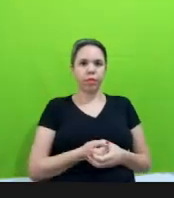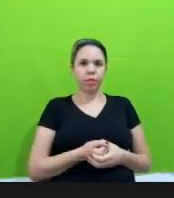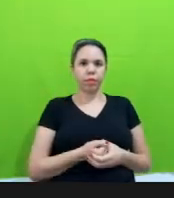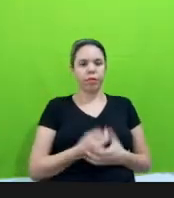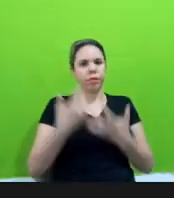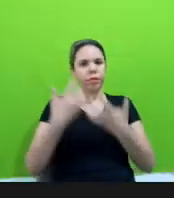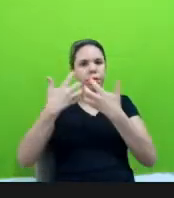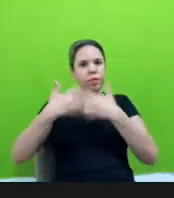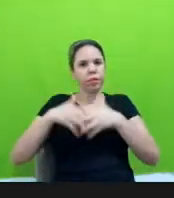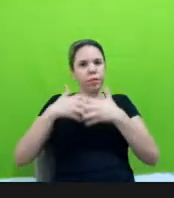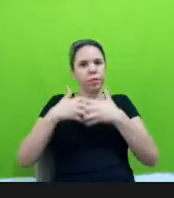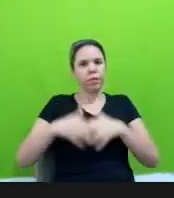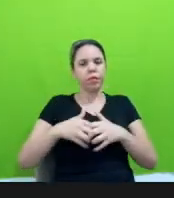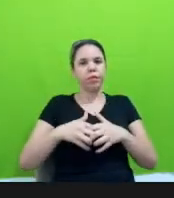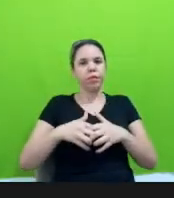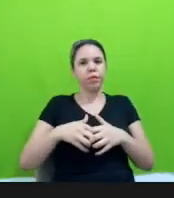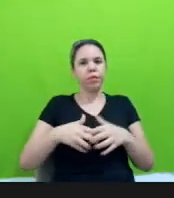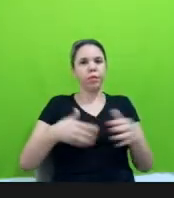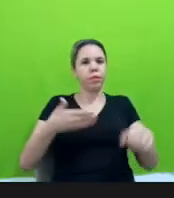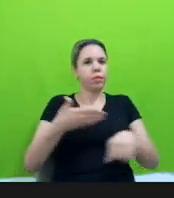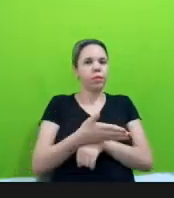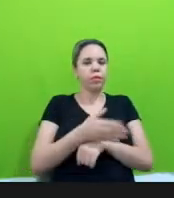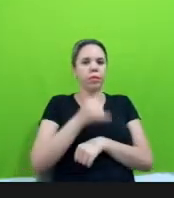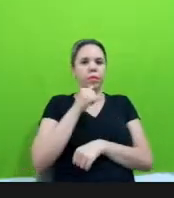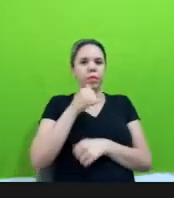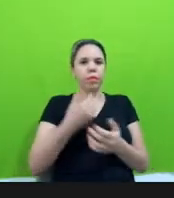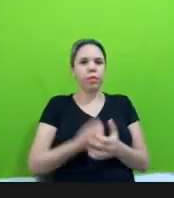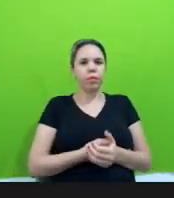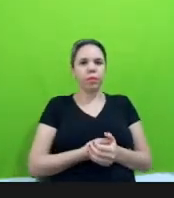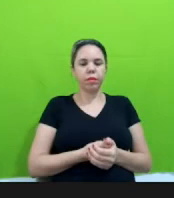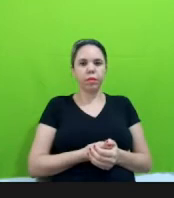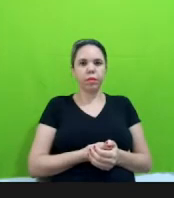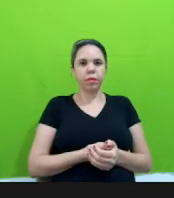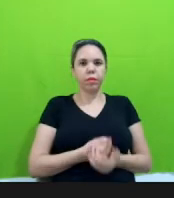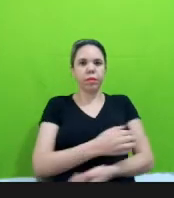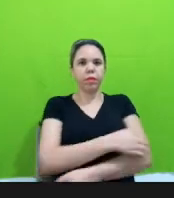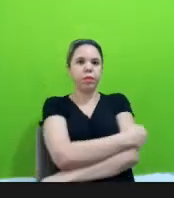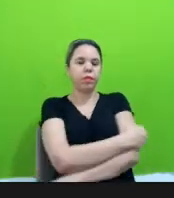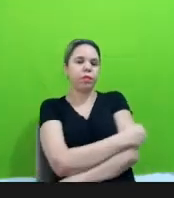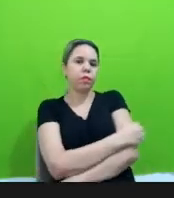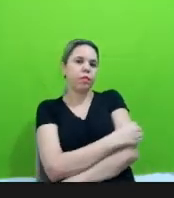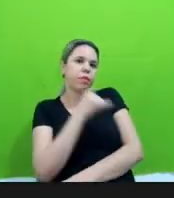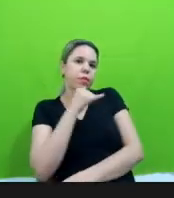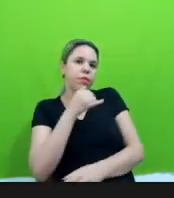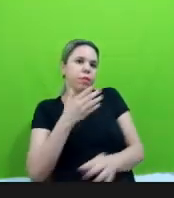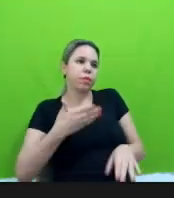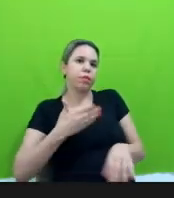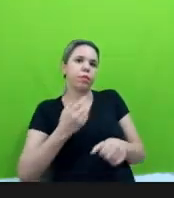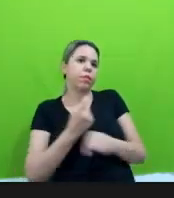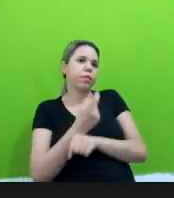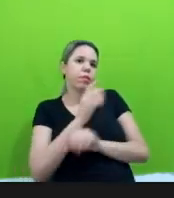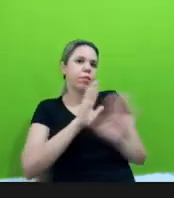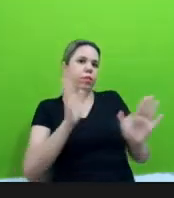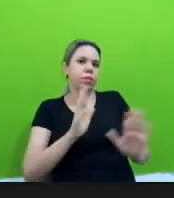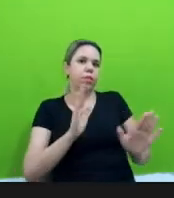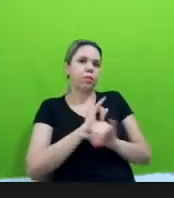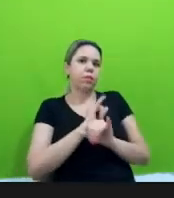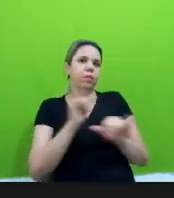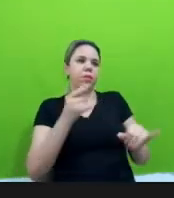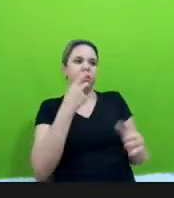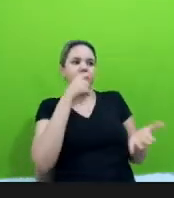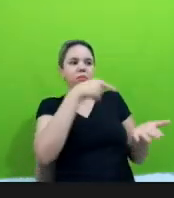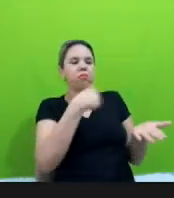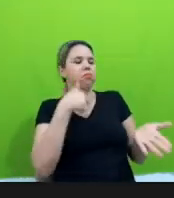pensando em restringir ou não acesso a uma base de dados, né? Para que a gente não seja pego de surpresa, assim, com um anúncio de que esses dados não vão